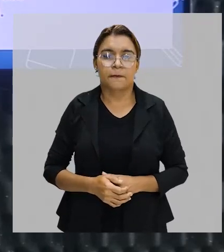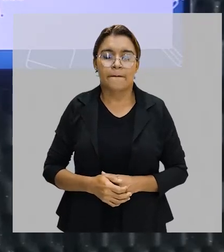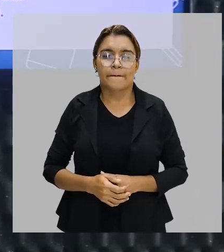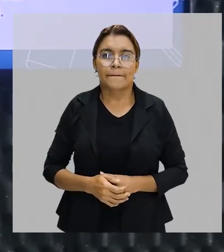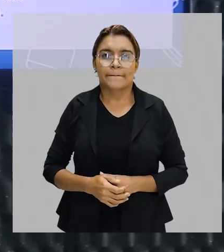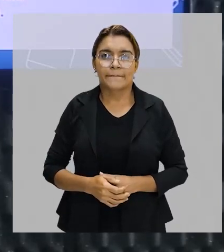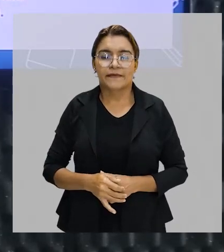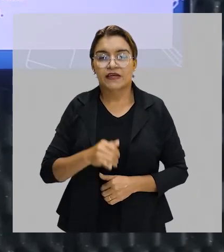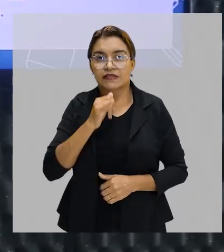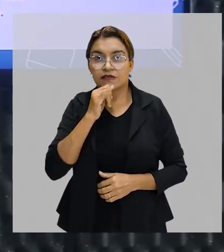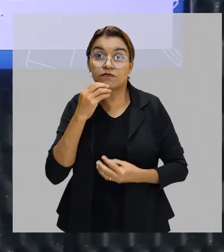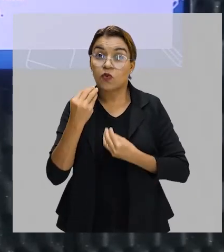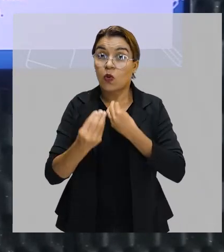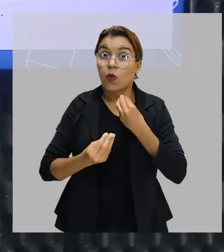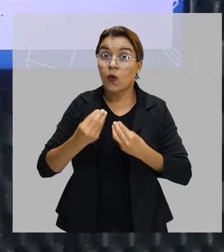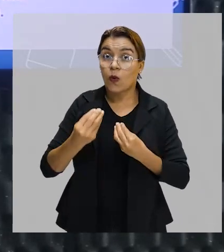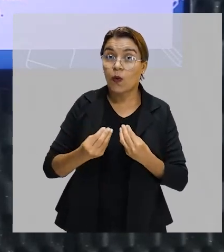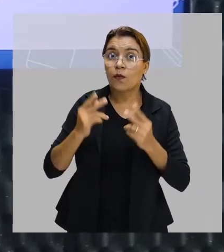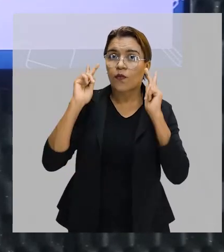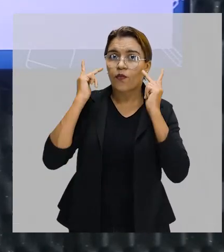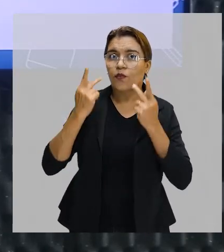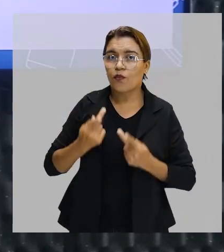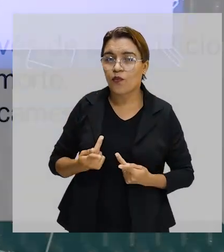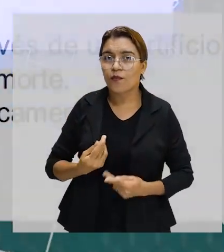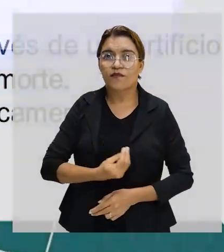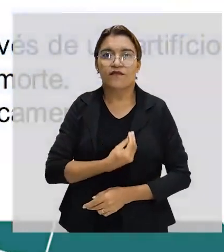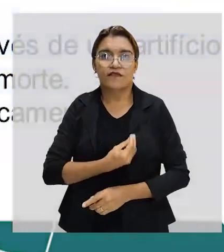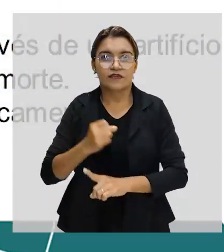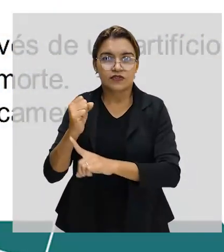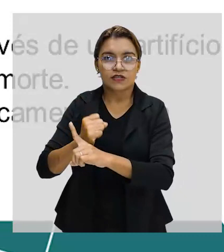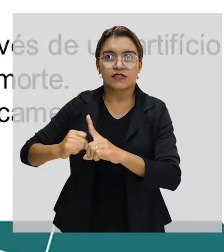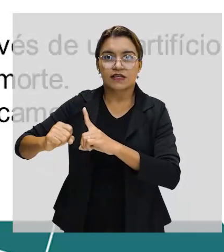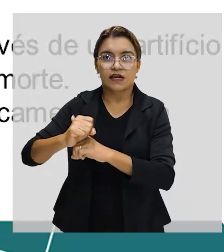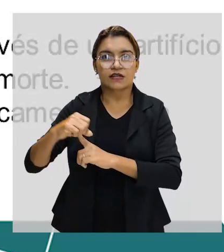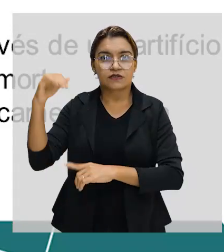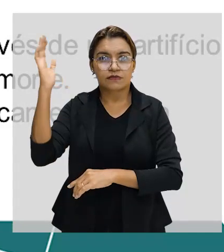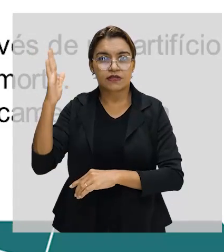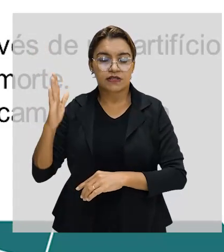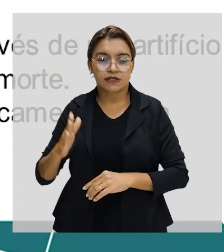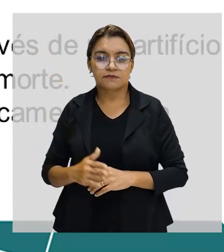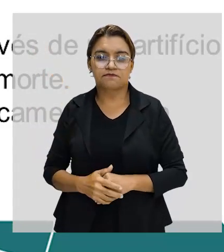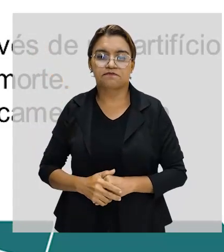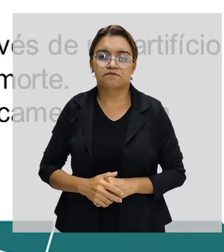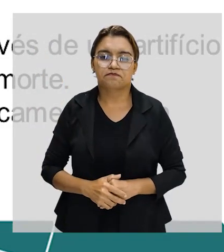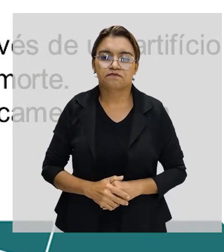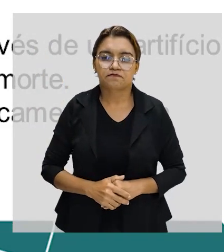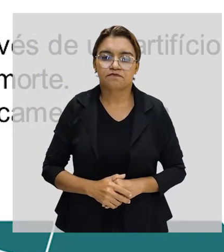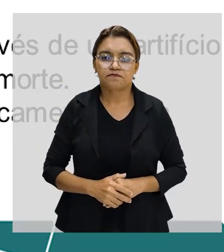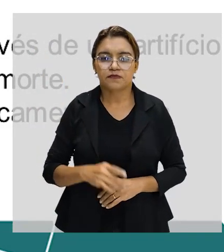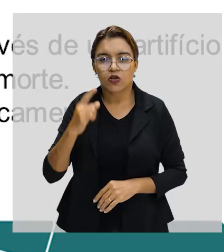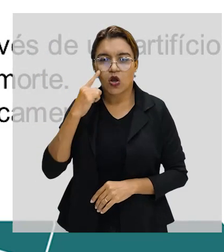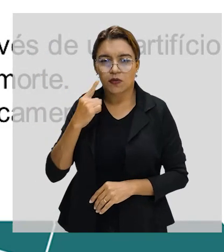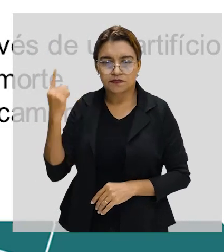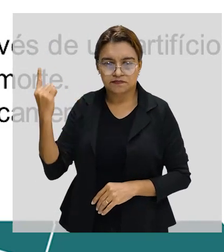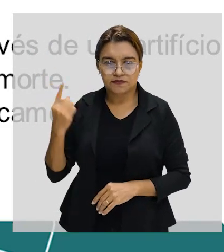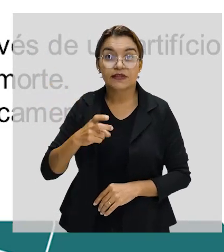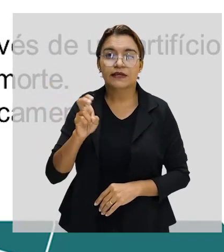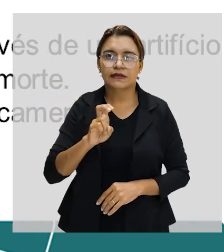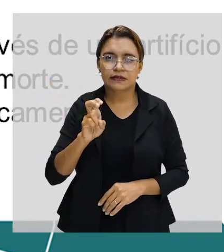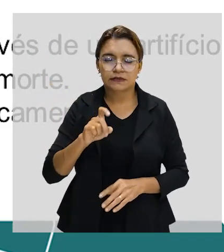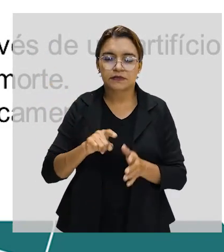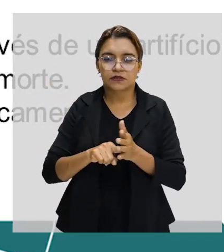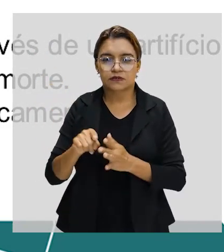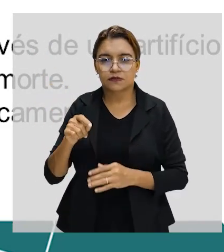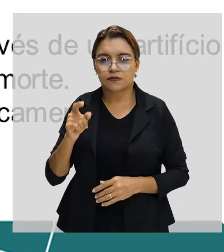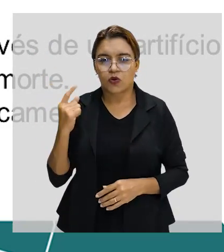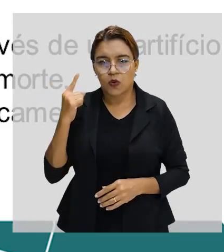analisado como vive o homem dessa sociedade brasileira. Tá bom? Tem mais uma? Tem. Triste fim de